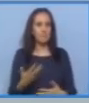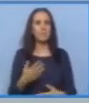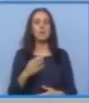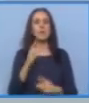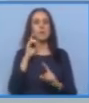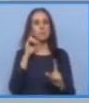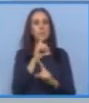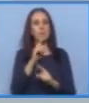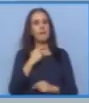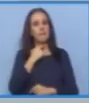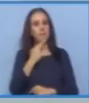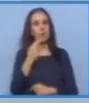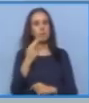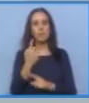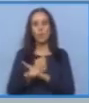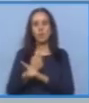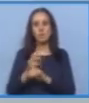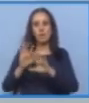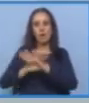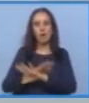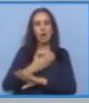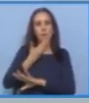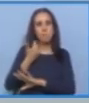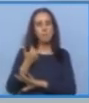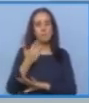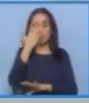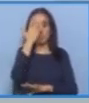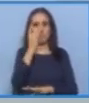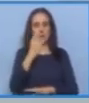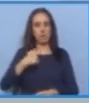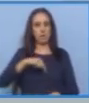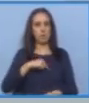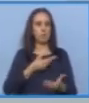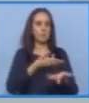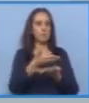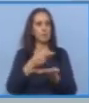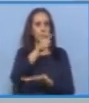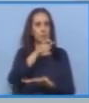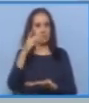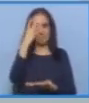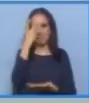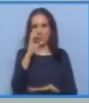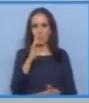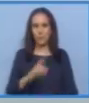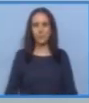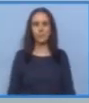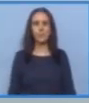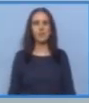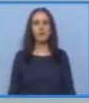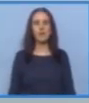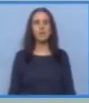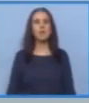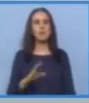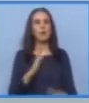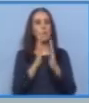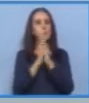voz para as coisas caladas, mas que, no entanto, nos marcam e que marcam as relações das pessoas. Portanto, não é propriamente a música que sai do